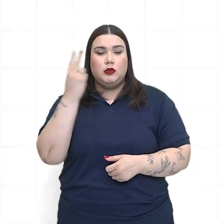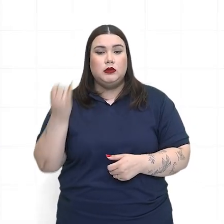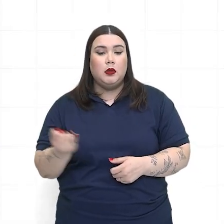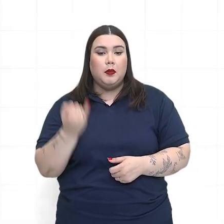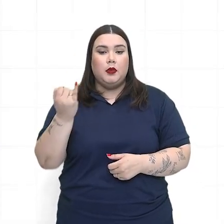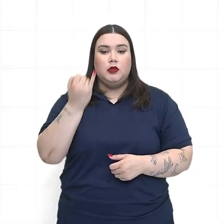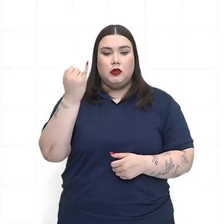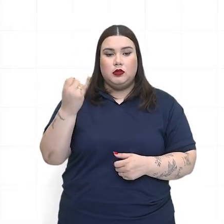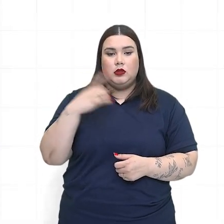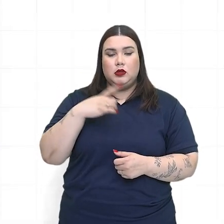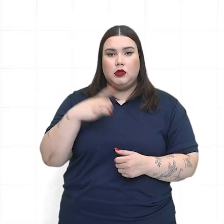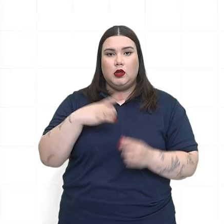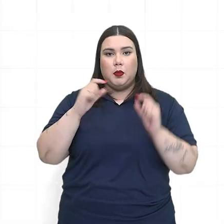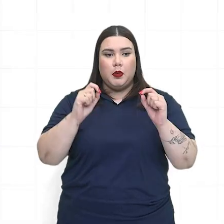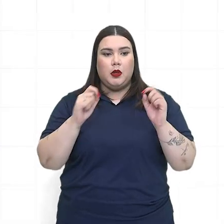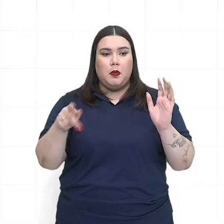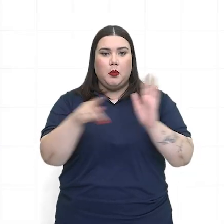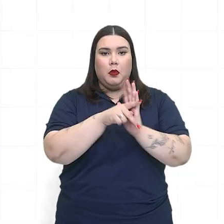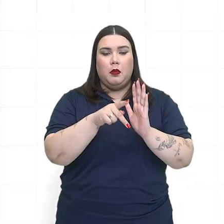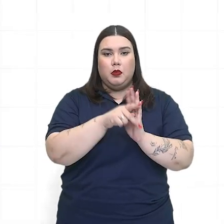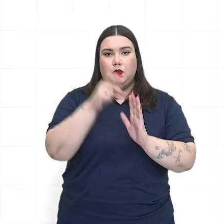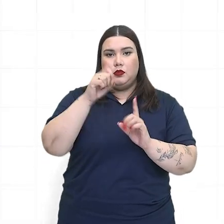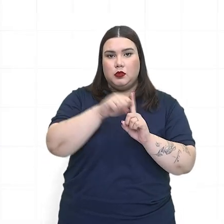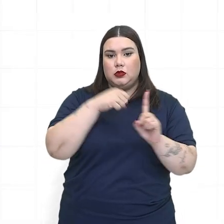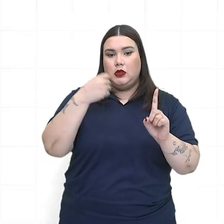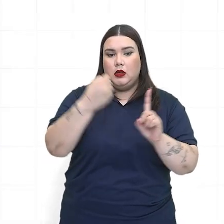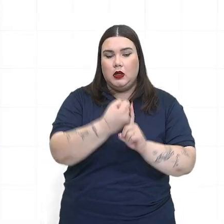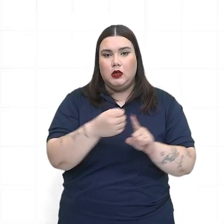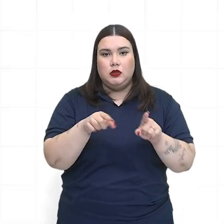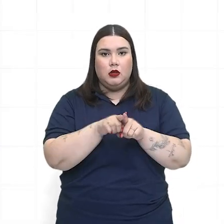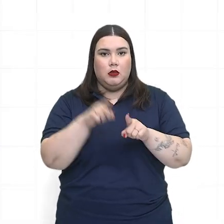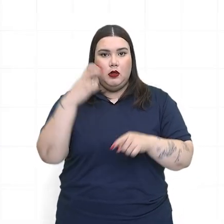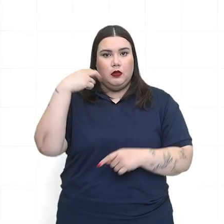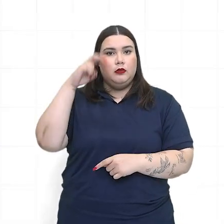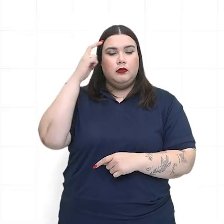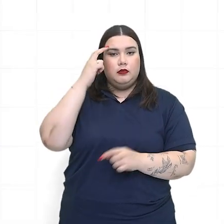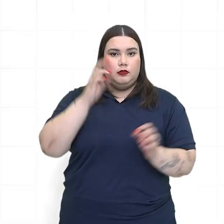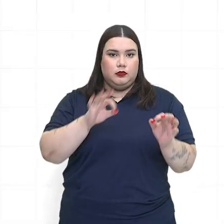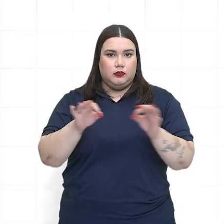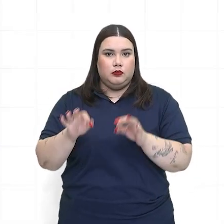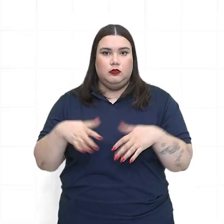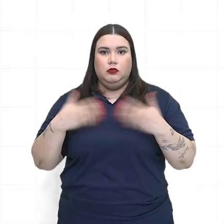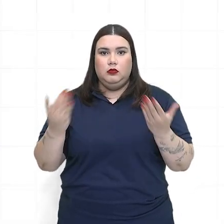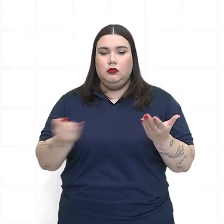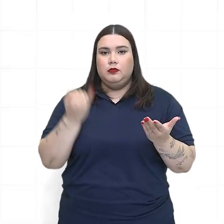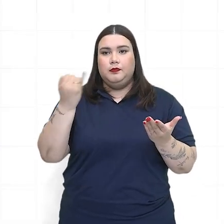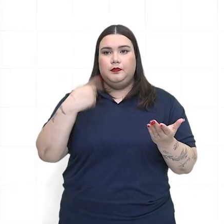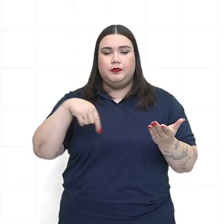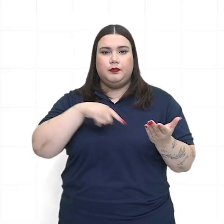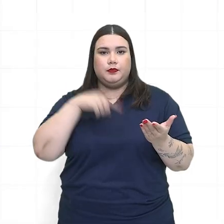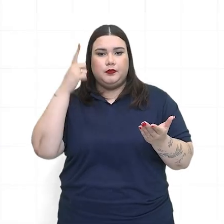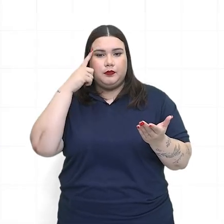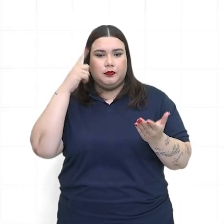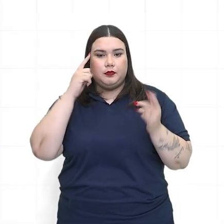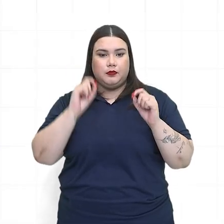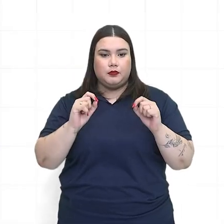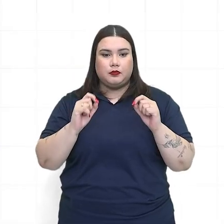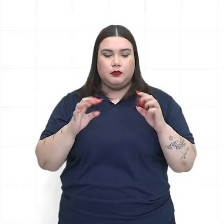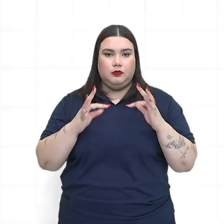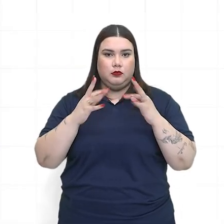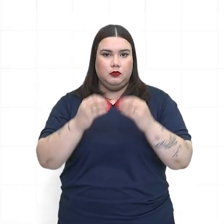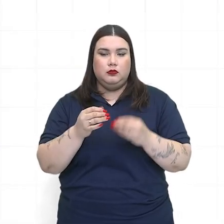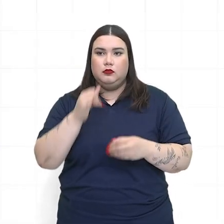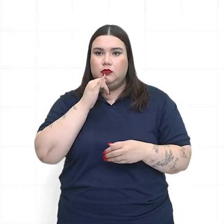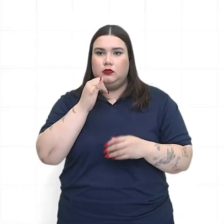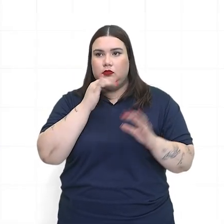fundamentais que definem uma sociedade e sua cultura. Ok? E aqui é importante nós pensarmos que todo fenômeno, de repente